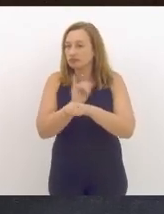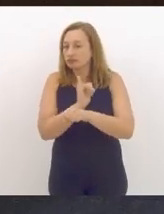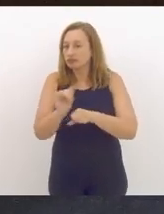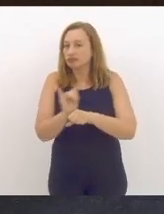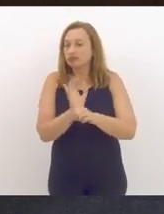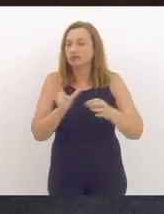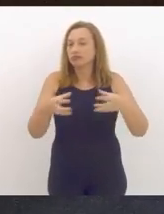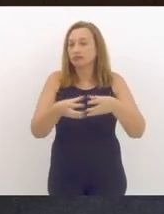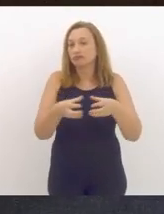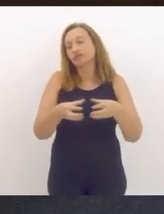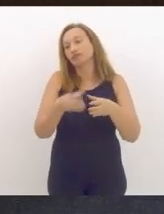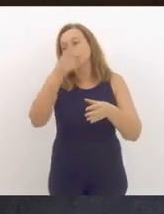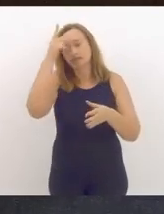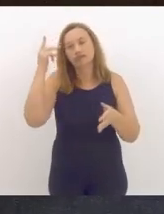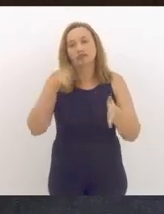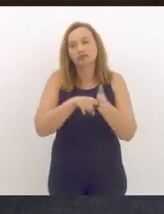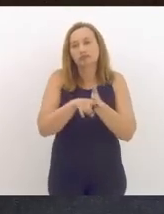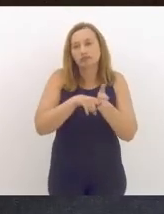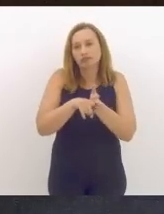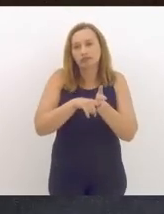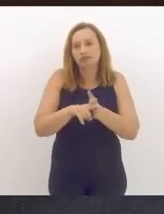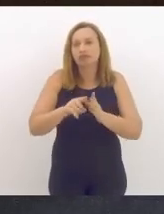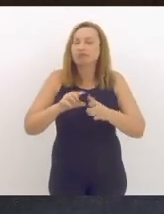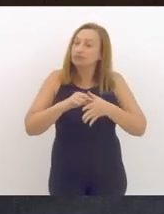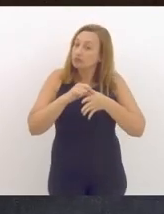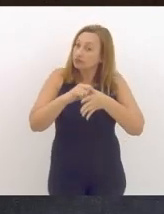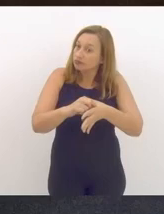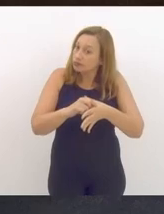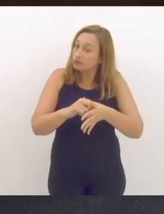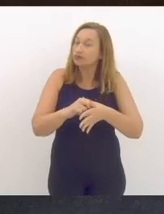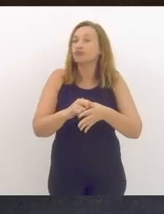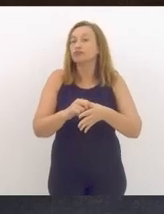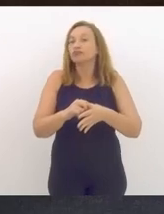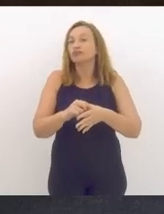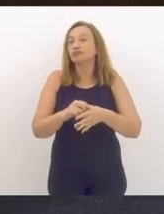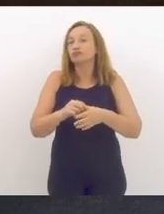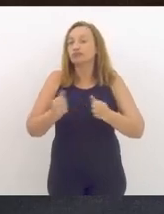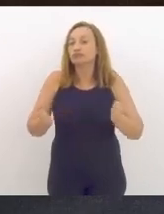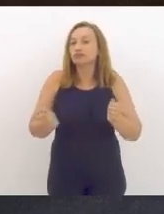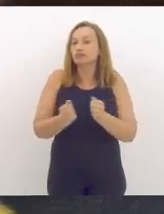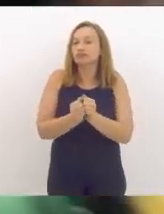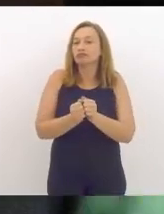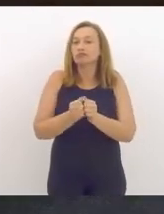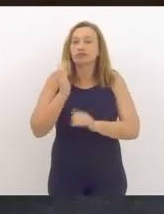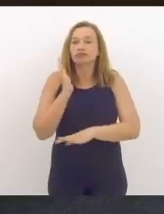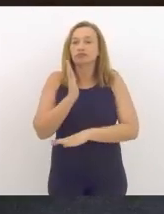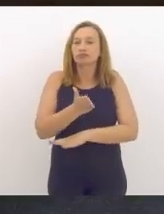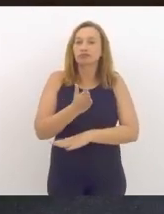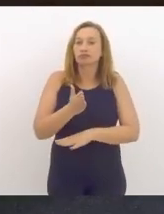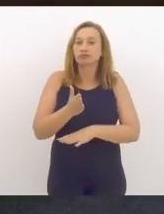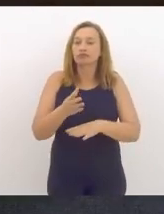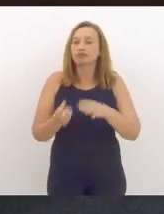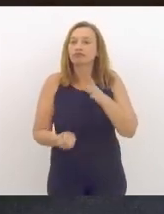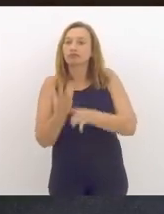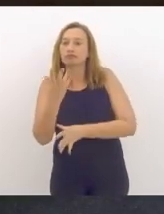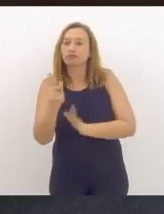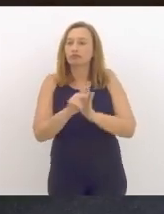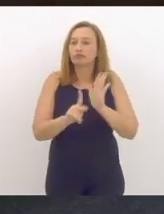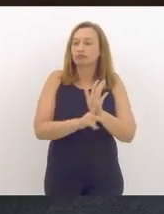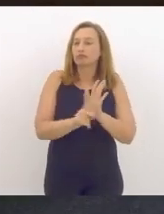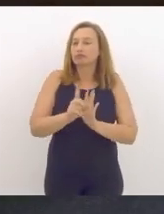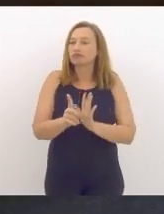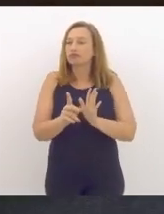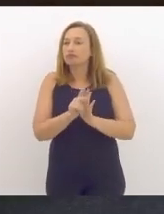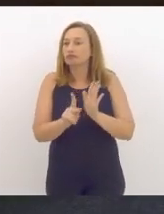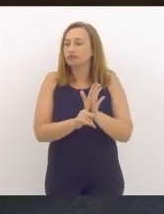equipe de pesquisadores e pesquisadoras, de lideranças populares que se envolveram diretamente na formulação do projeto, porque não foi um